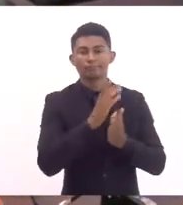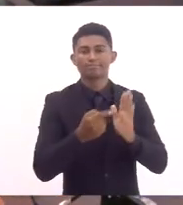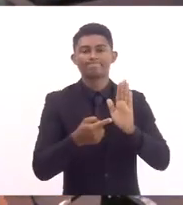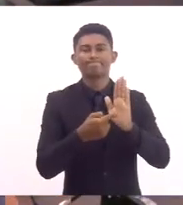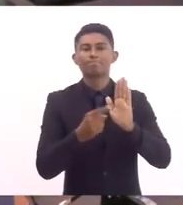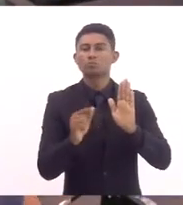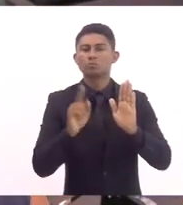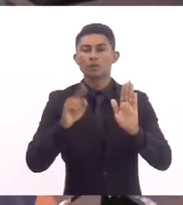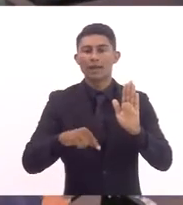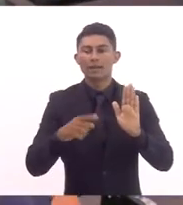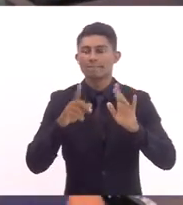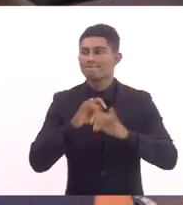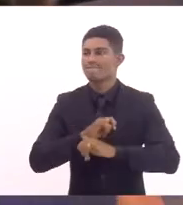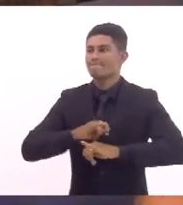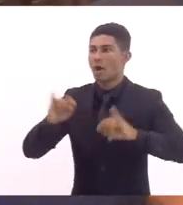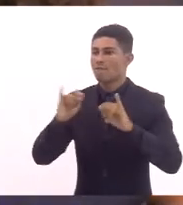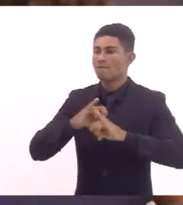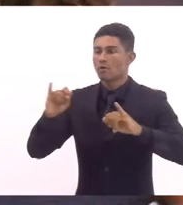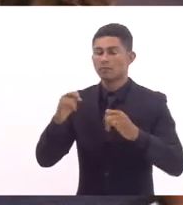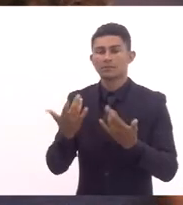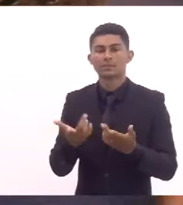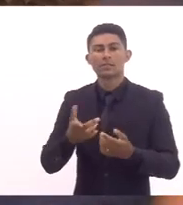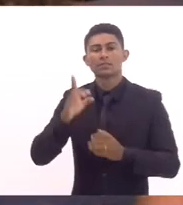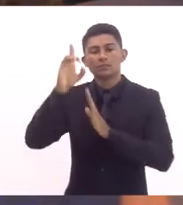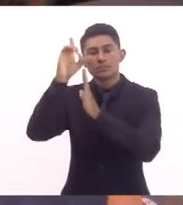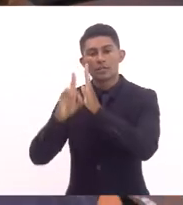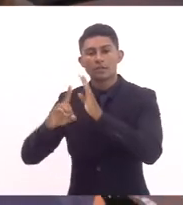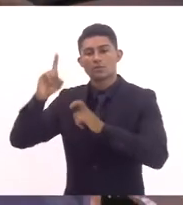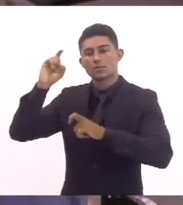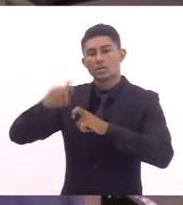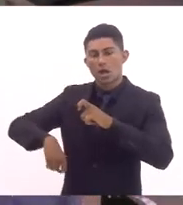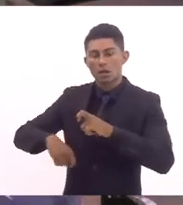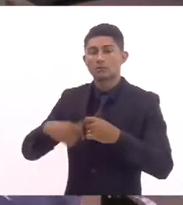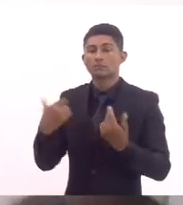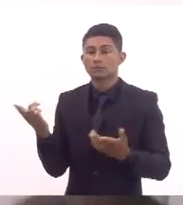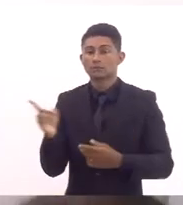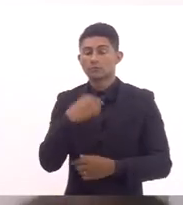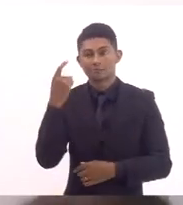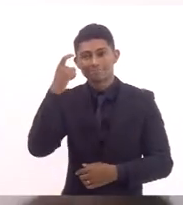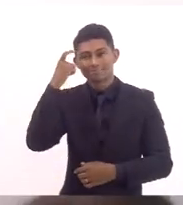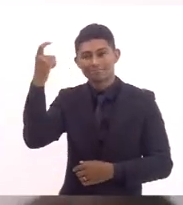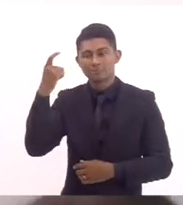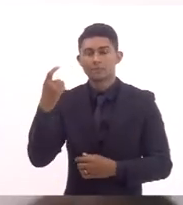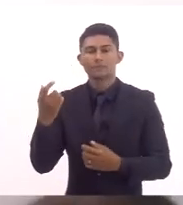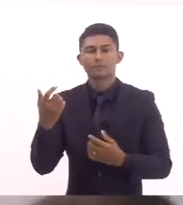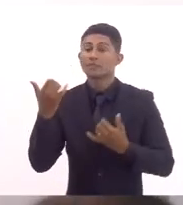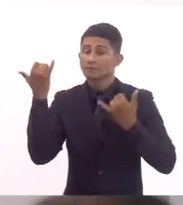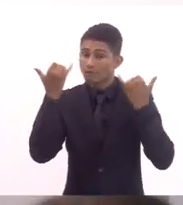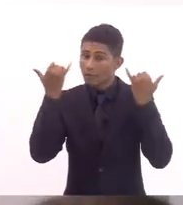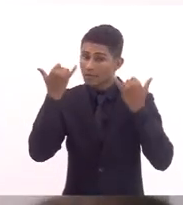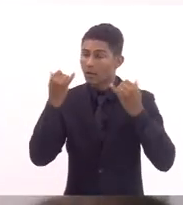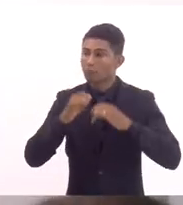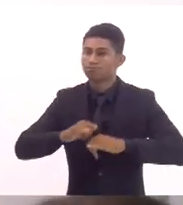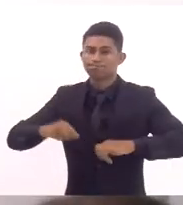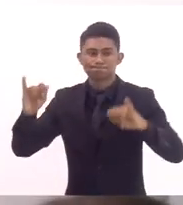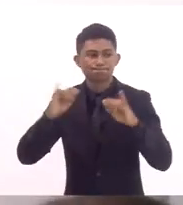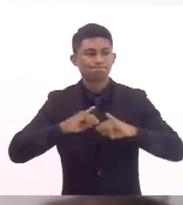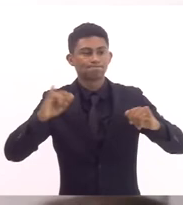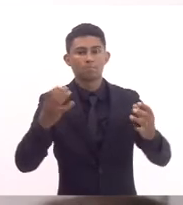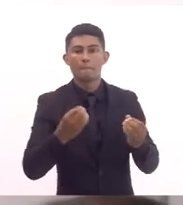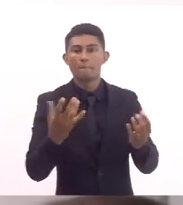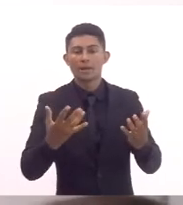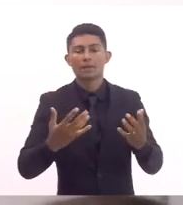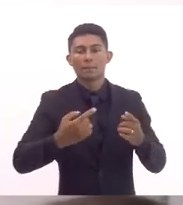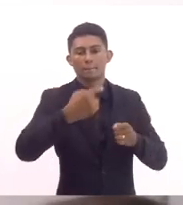publicação do boletim de dados sobre direitos sexuais e reprodutivos a ideia de Assis dados sirvam para fundamentar